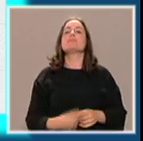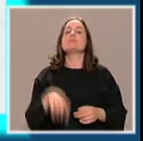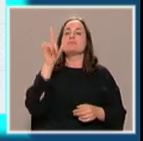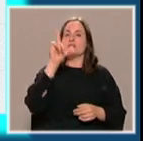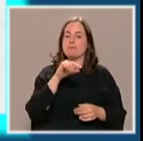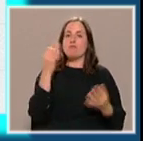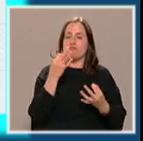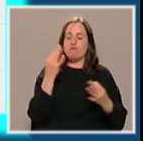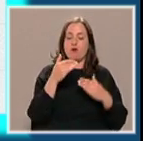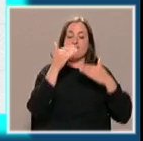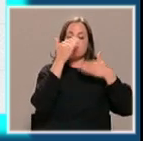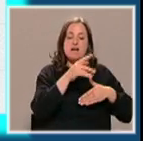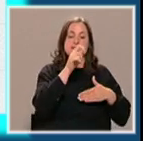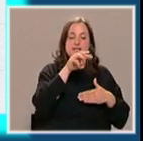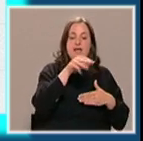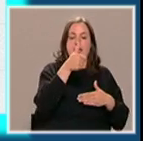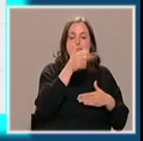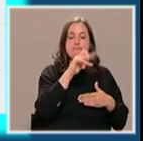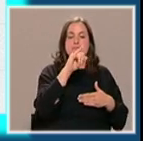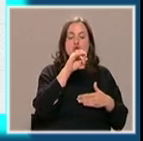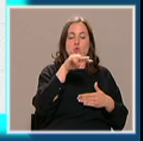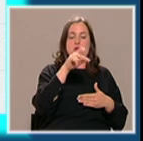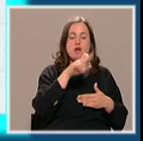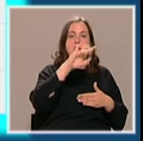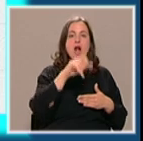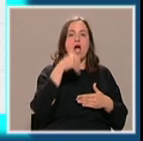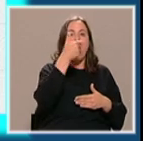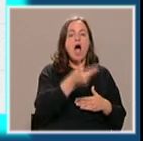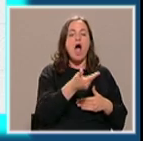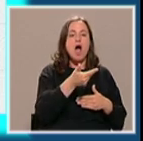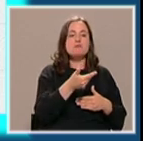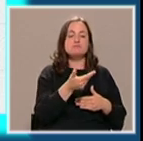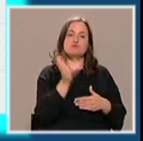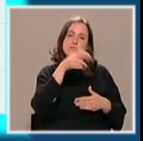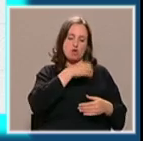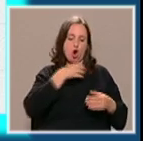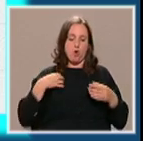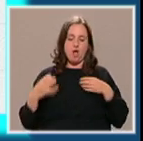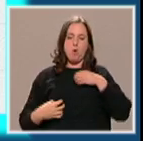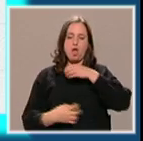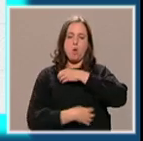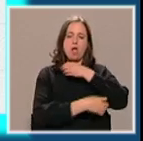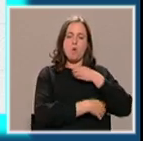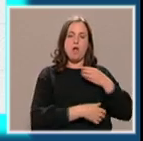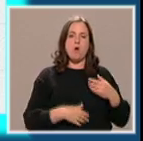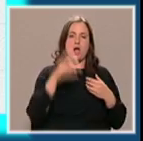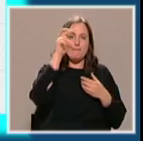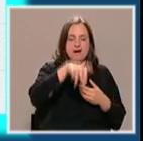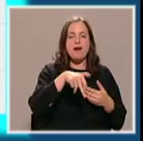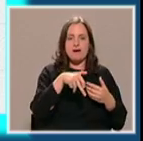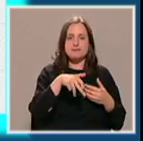como referi, que é na fase embrionária que se assiste à formação de todos os órgãos, os quais depois acabam